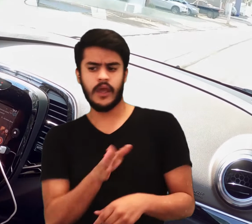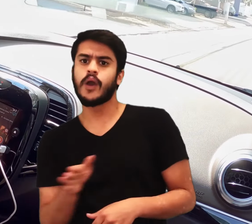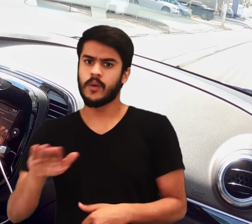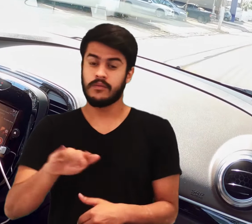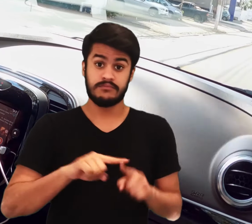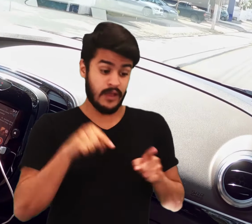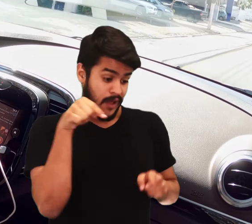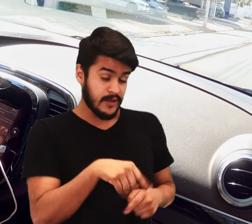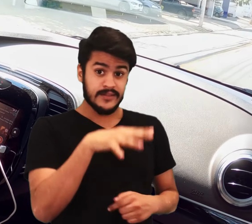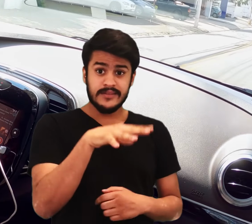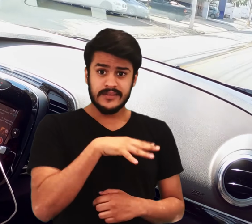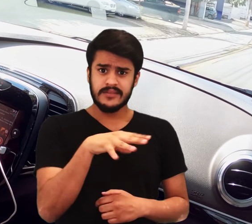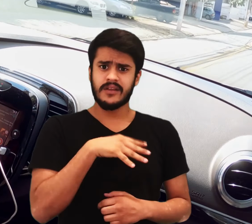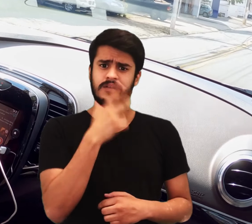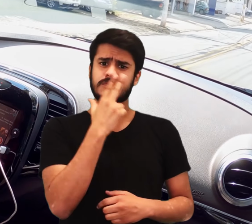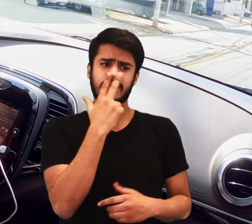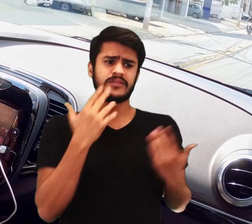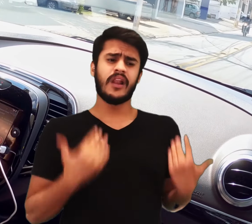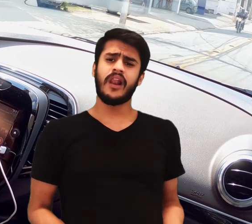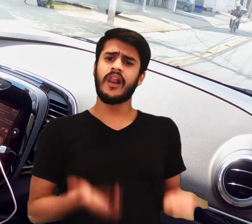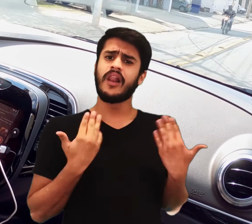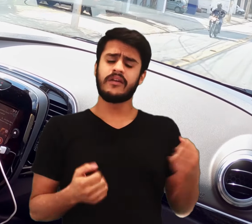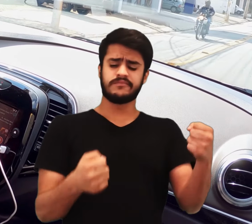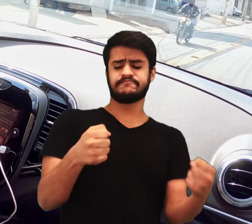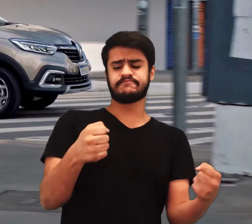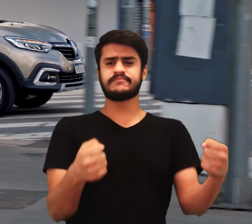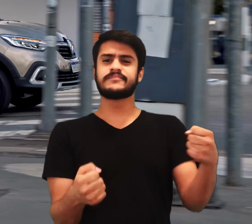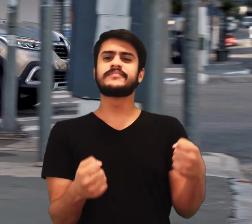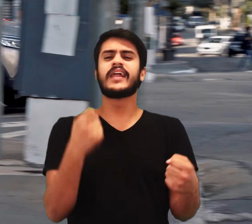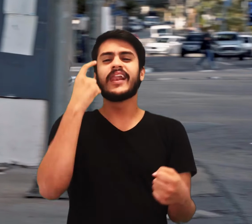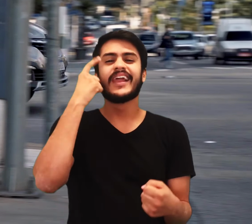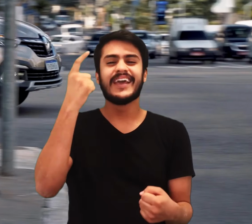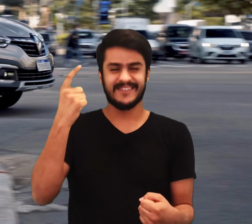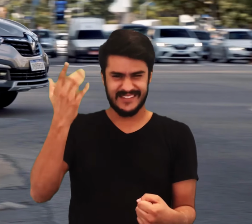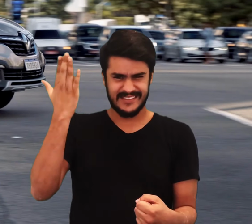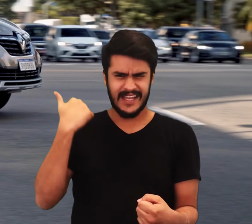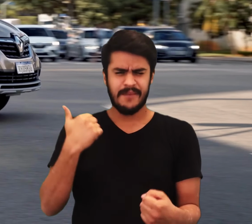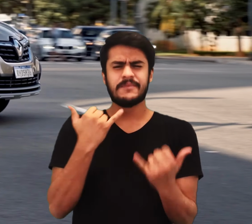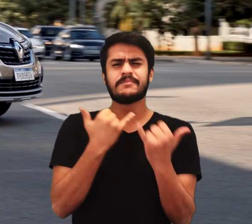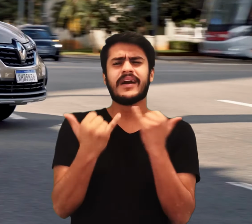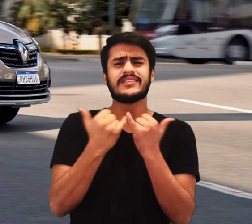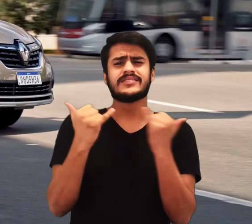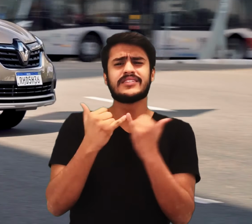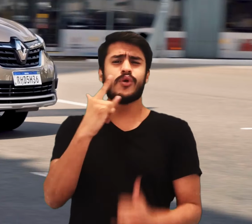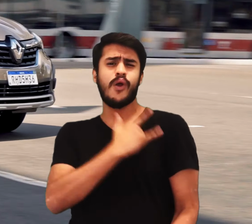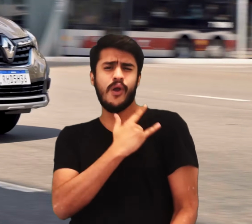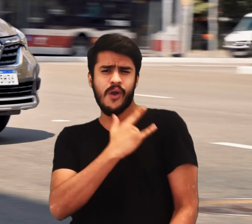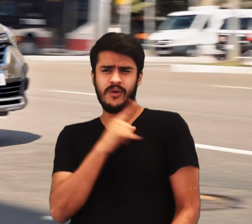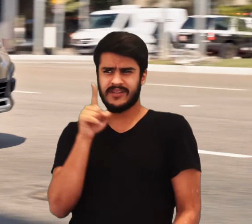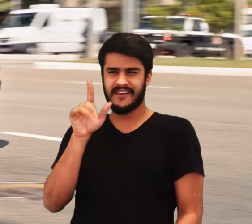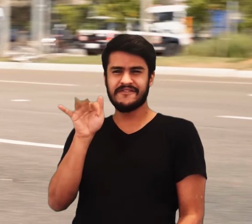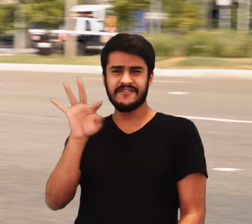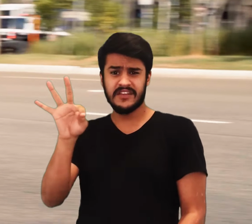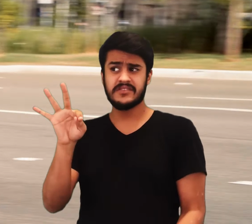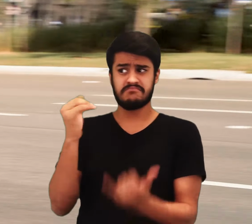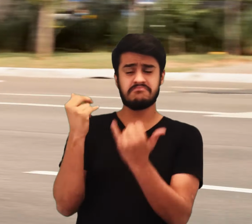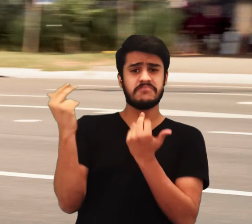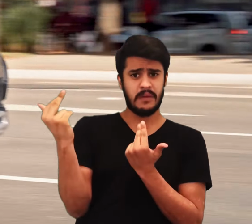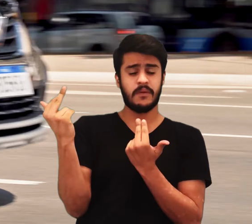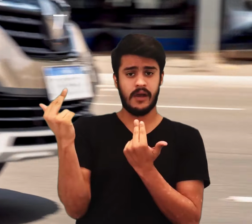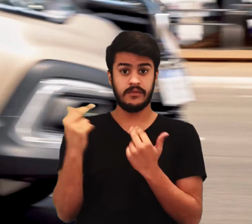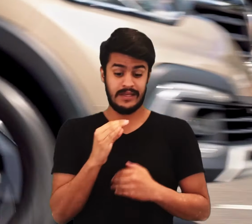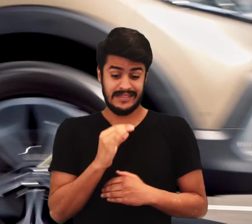curvas, mas aqui na cidade já deu para sentir isso. O carro está bem soltinho, assim. Lembra muito até a calibração que a Honda utiliza no Fit, né?